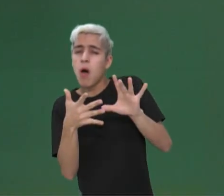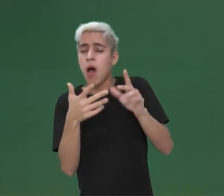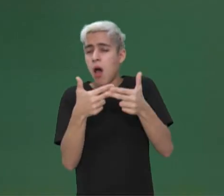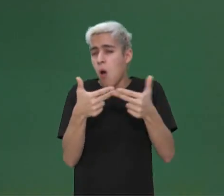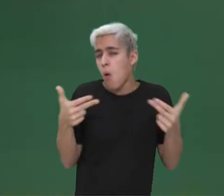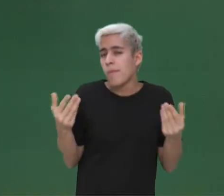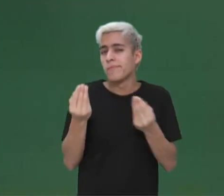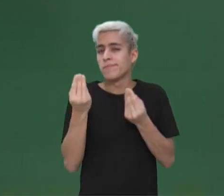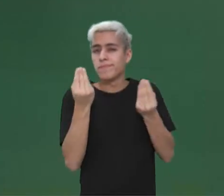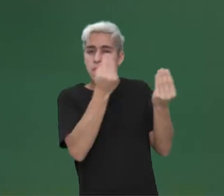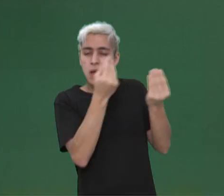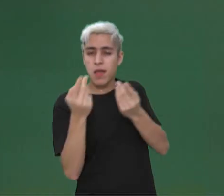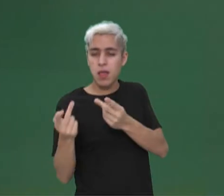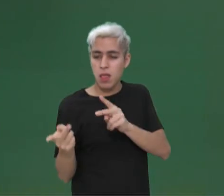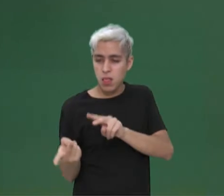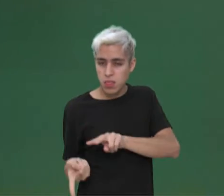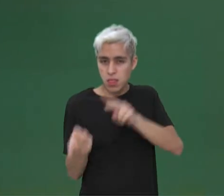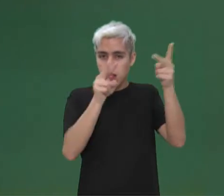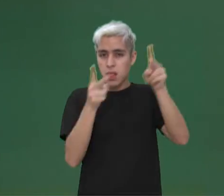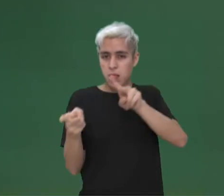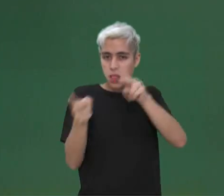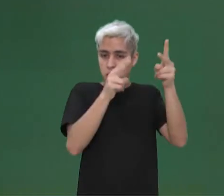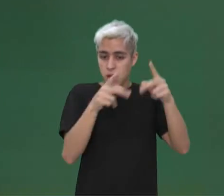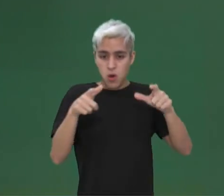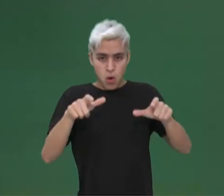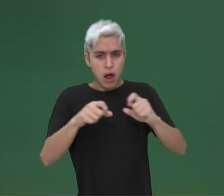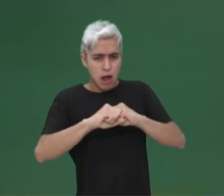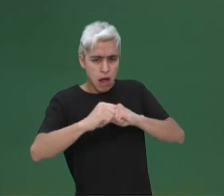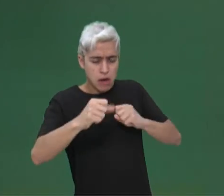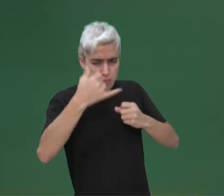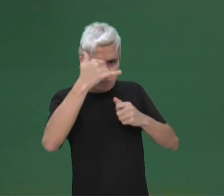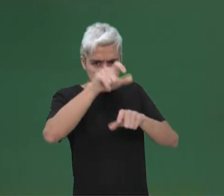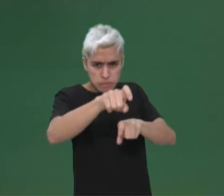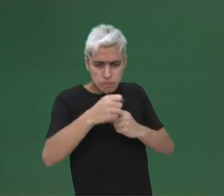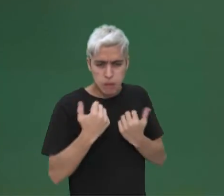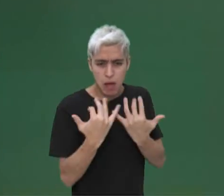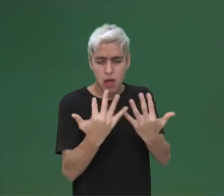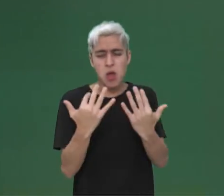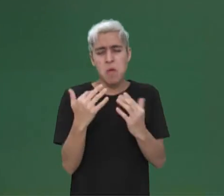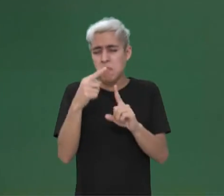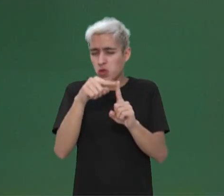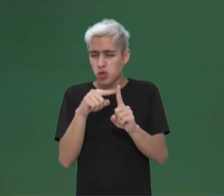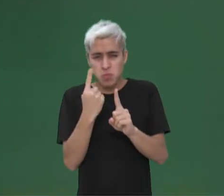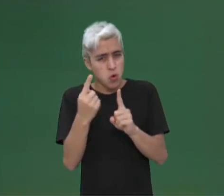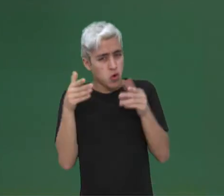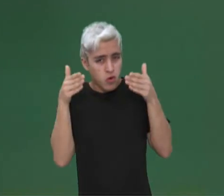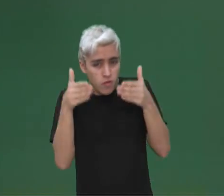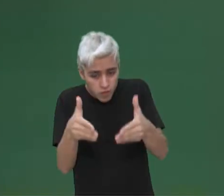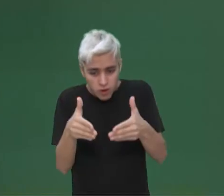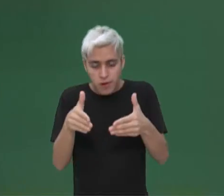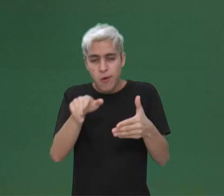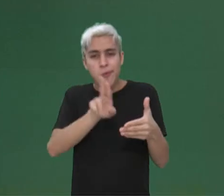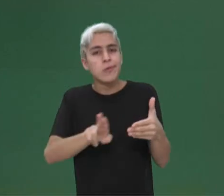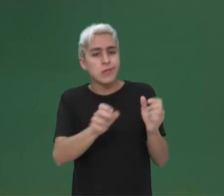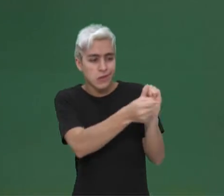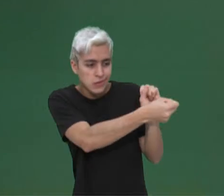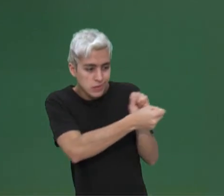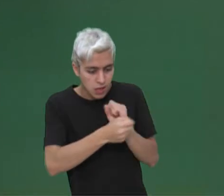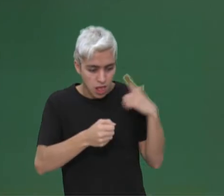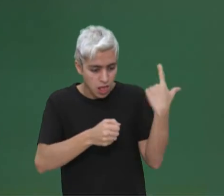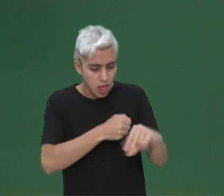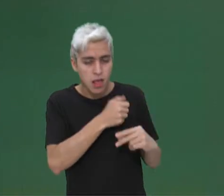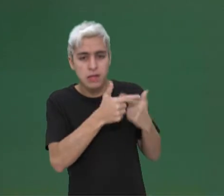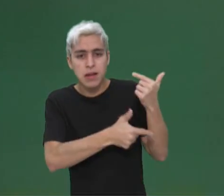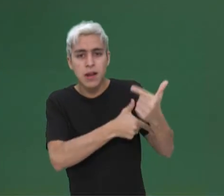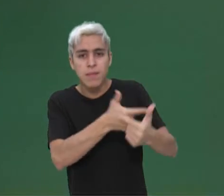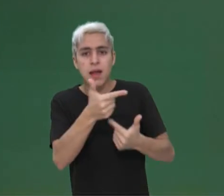exceções. Então, eram grandes propriedades rurais, produziam normalmente um único produto ali dentro, usavam trabalho escravo,